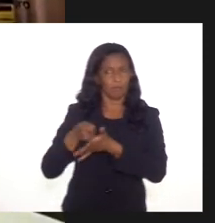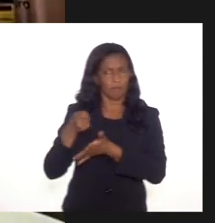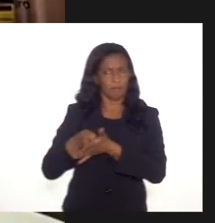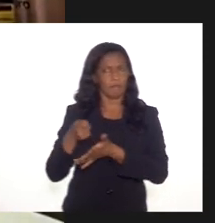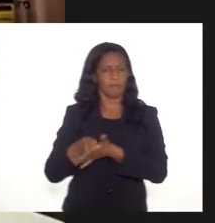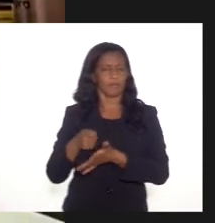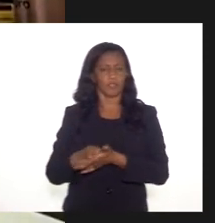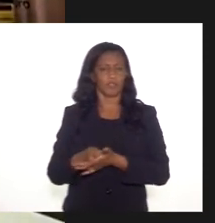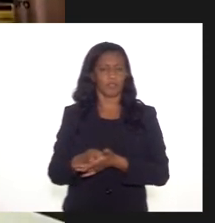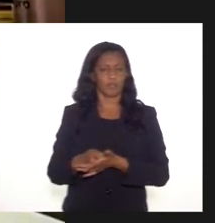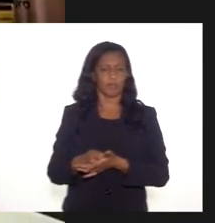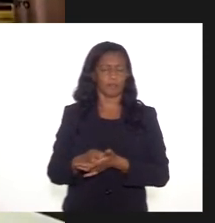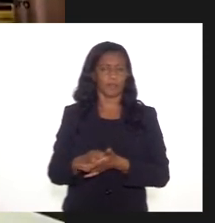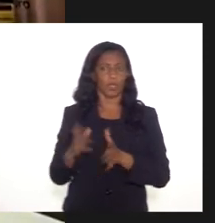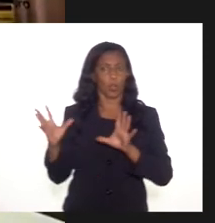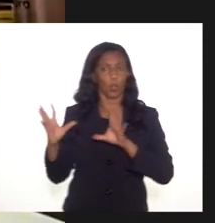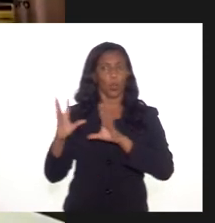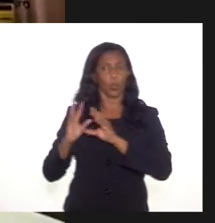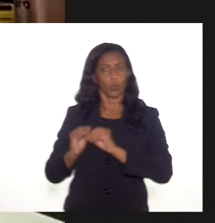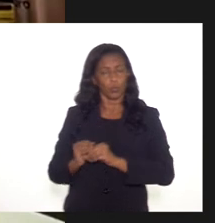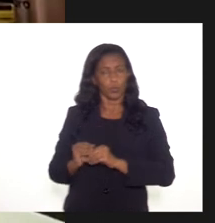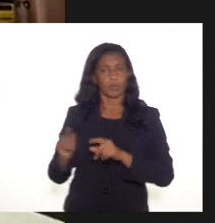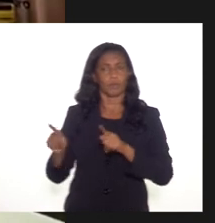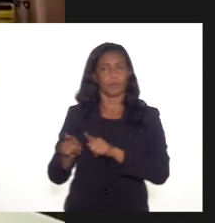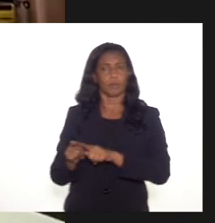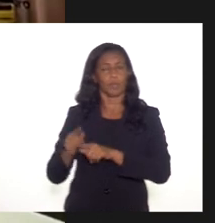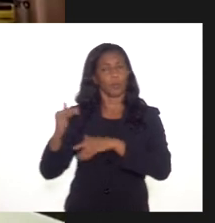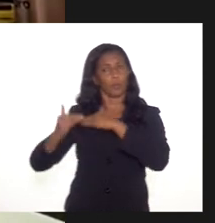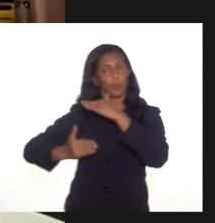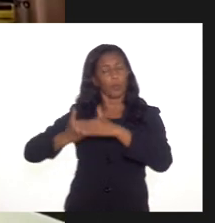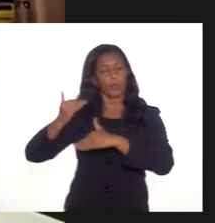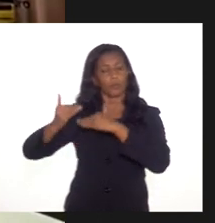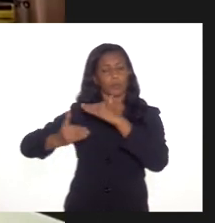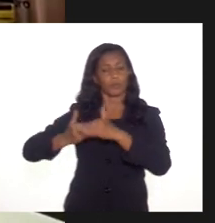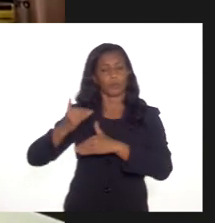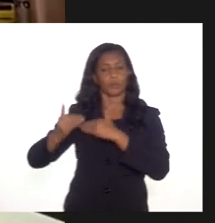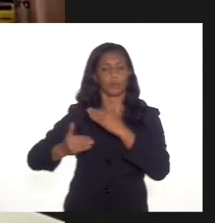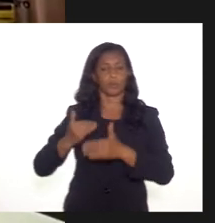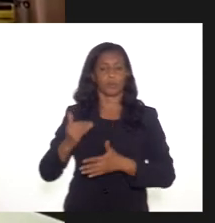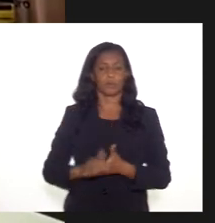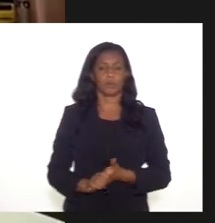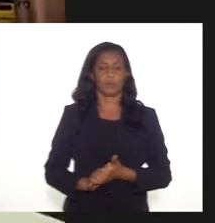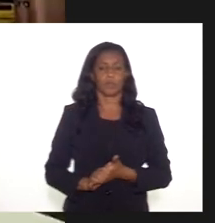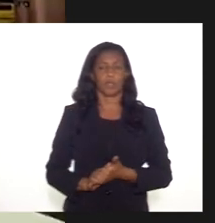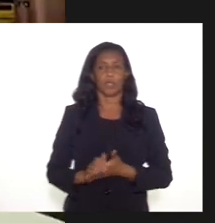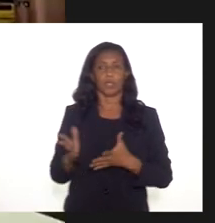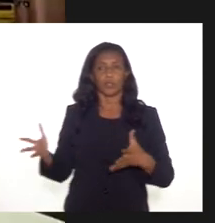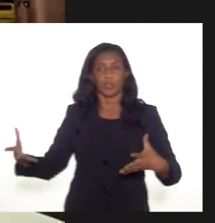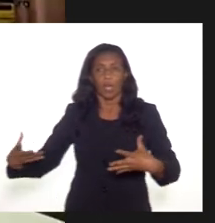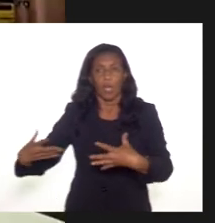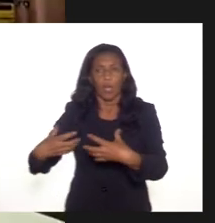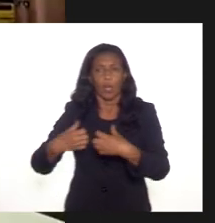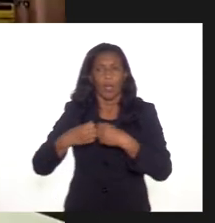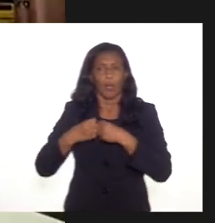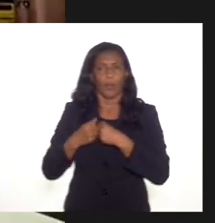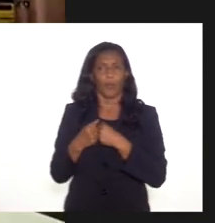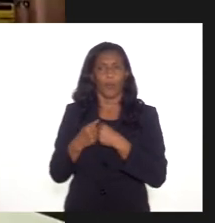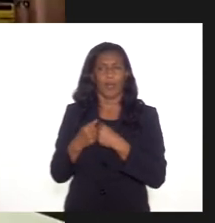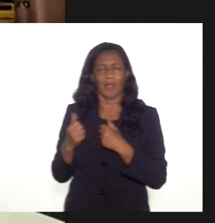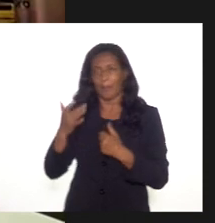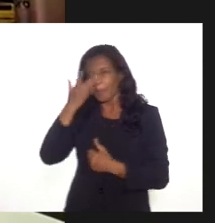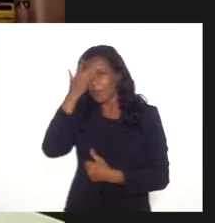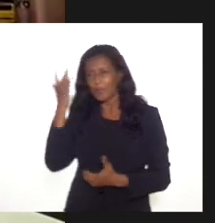determinativas e conclusivas num processo de acolhimento da população mais